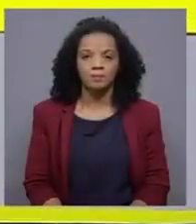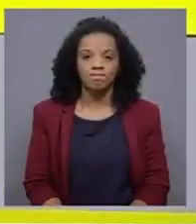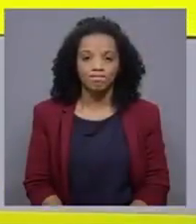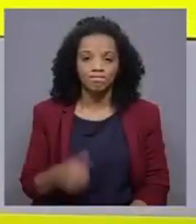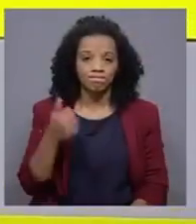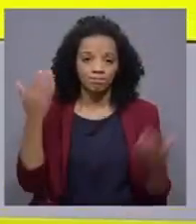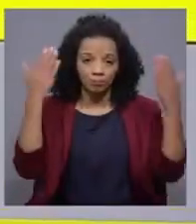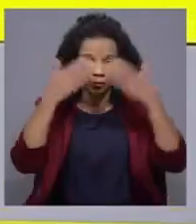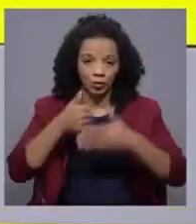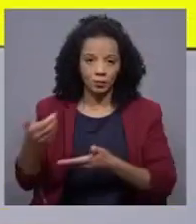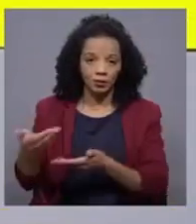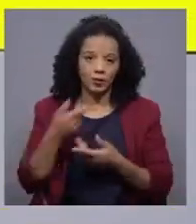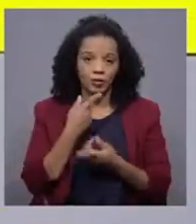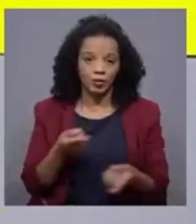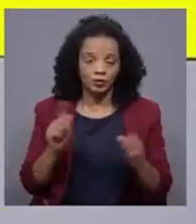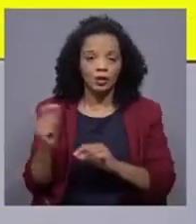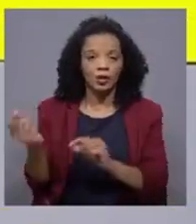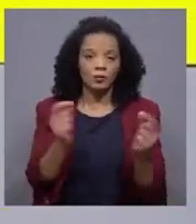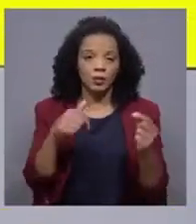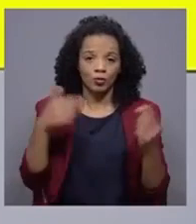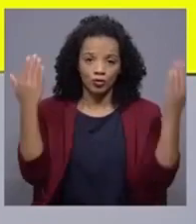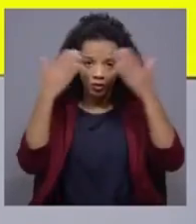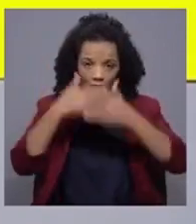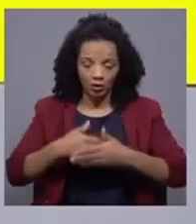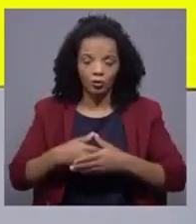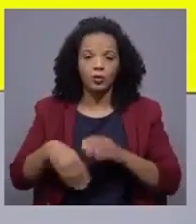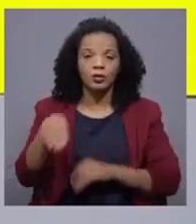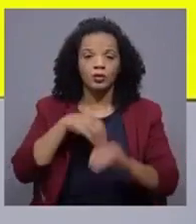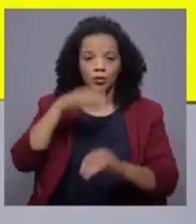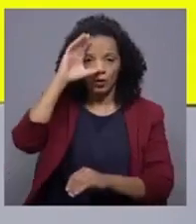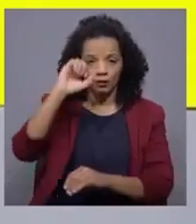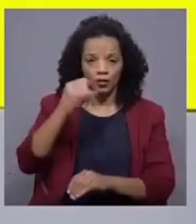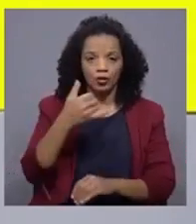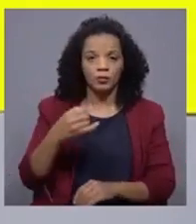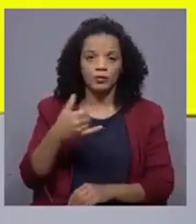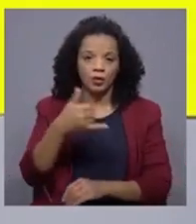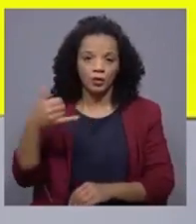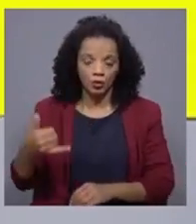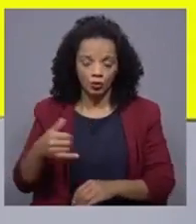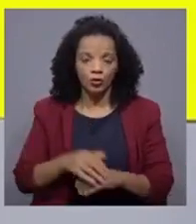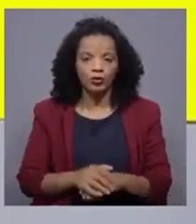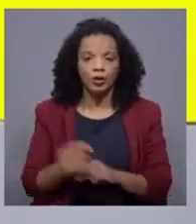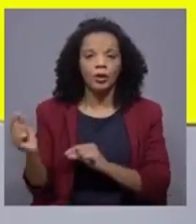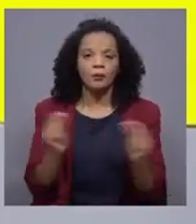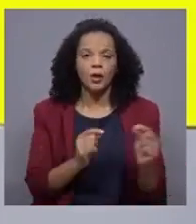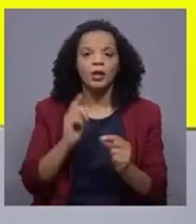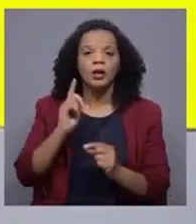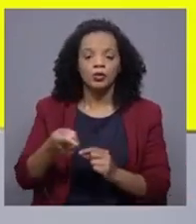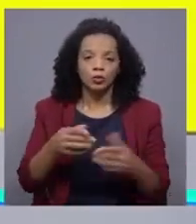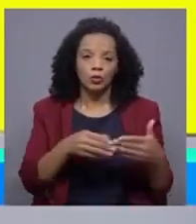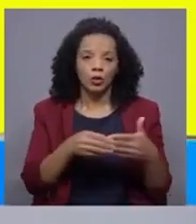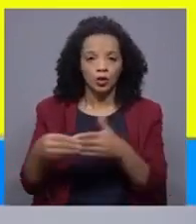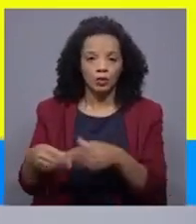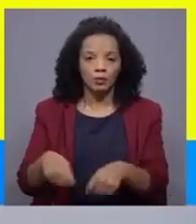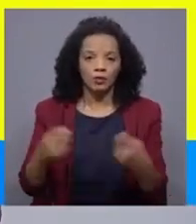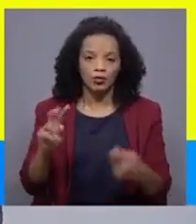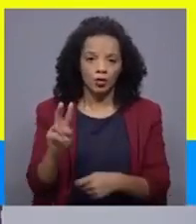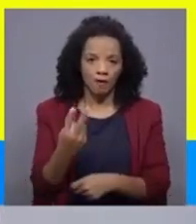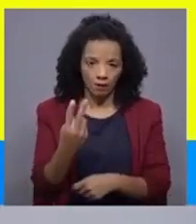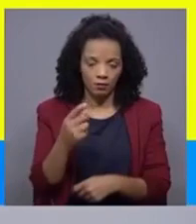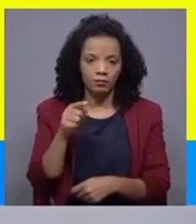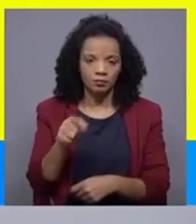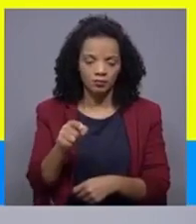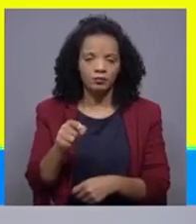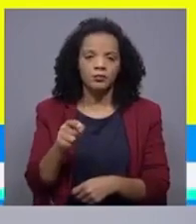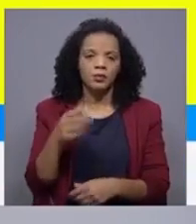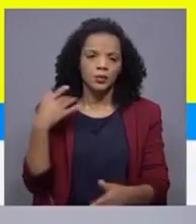Boa noite, bem-vindos mais uma vez no debate desta noite das Legislativas 2022. Temos frente a frente os líderes de dois partidos que passaram